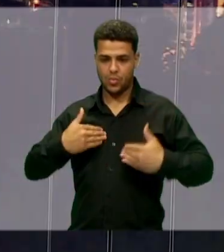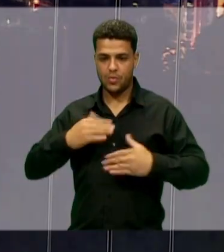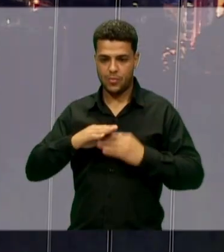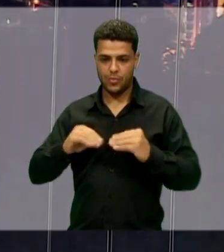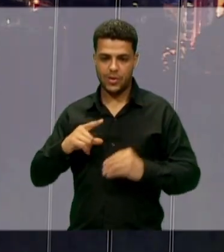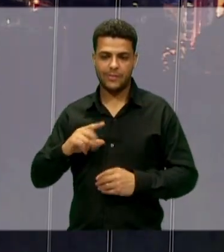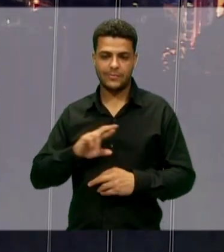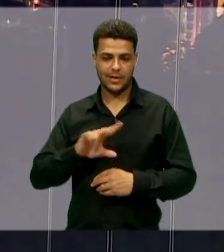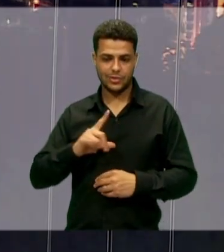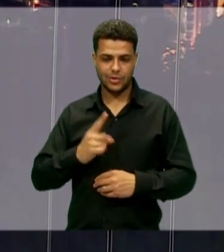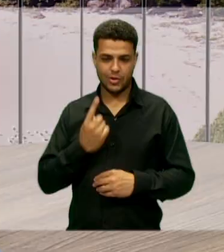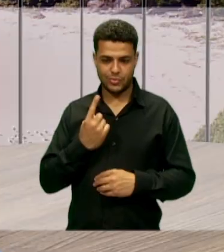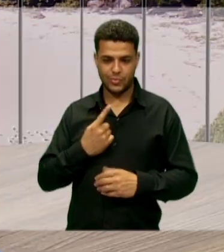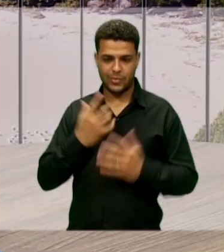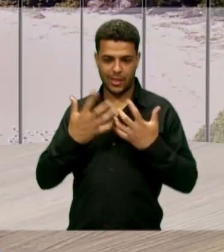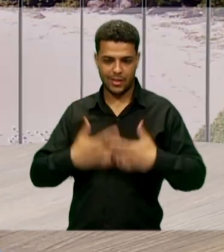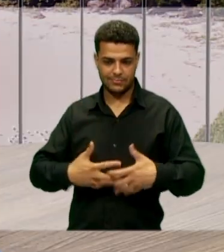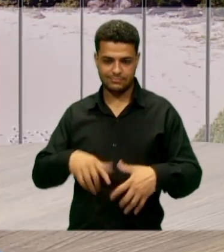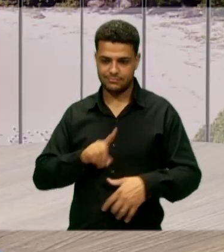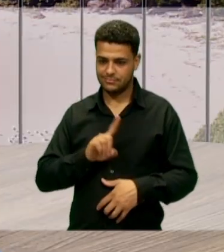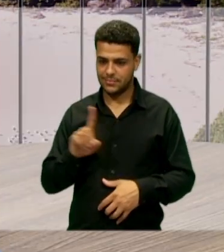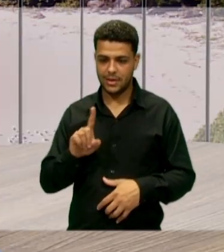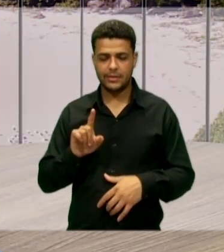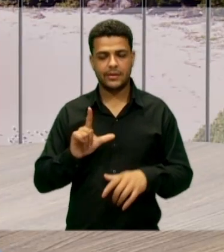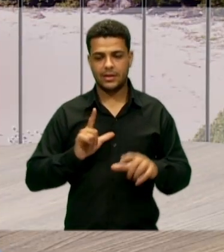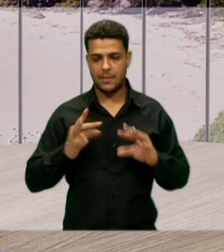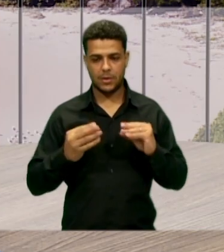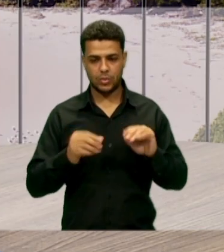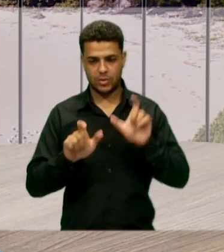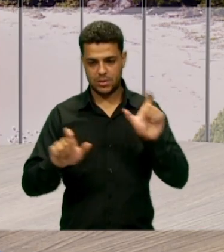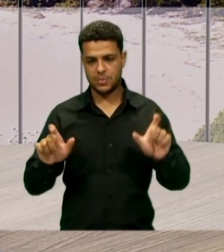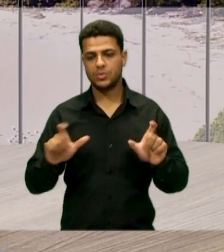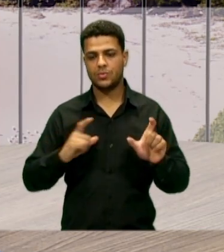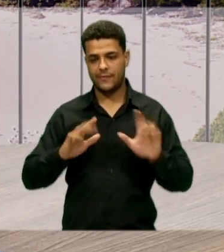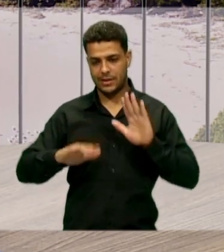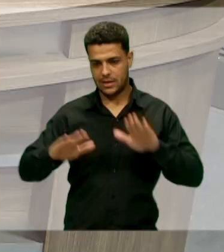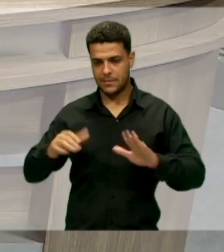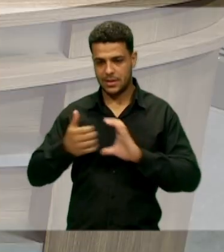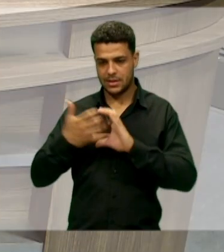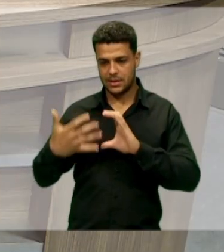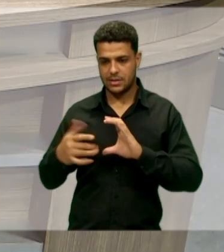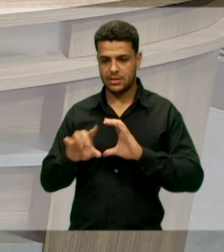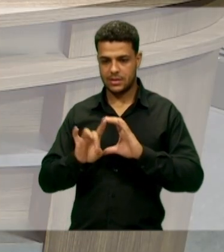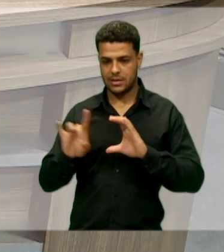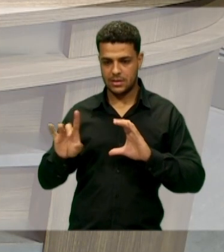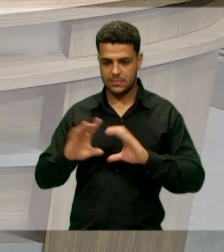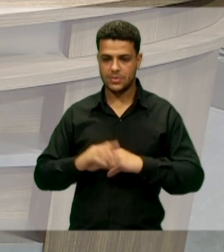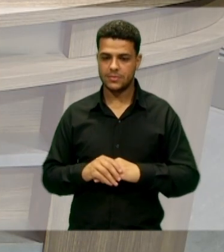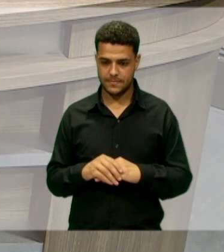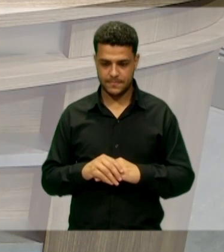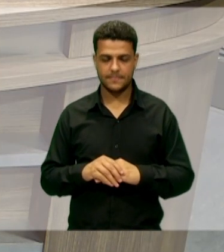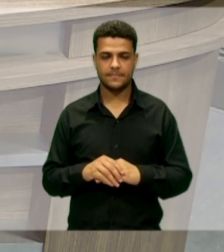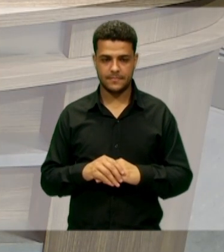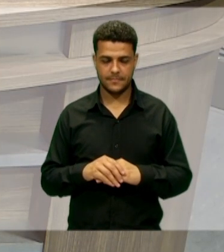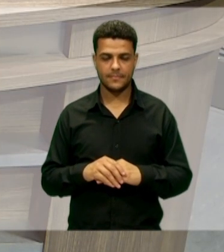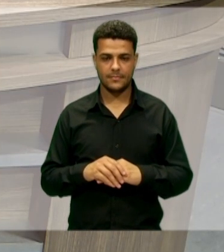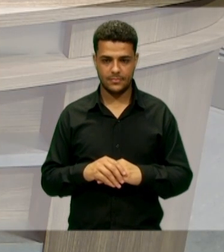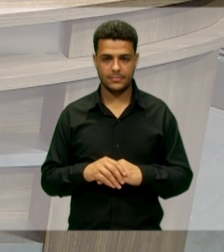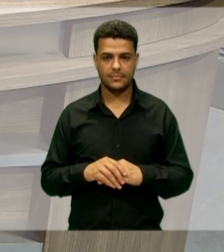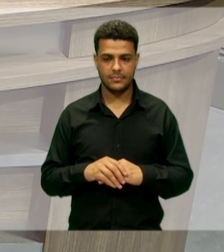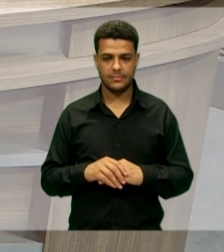Não é automático. Não é automático. E nem é para todas as pessoas. Depende da característica de cada uma. Exatamente.